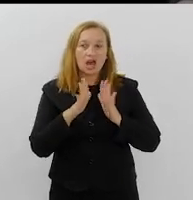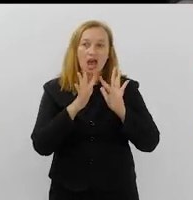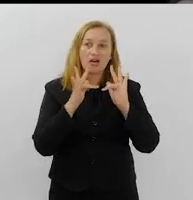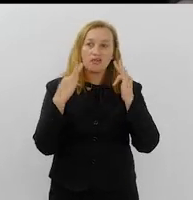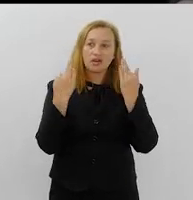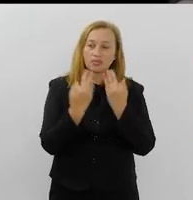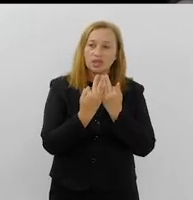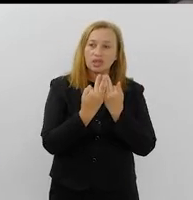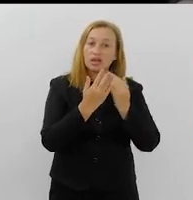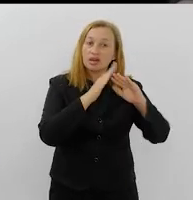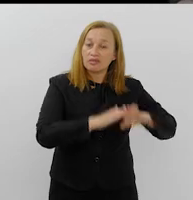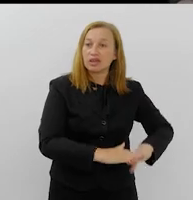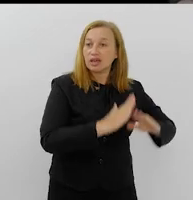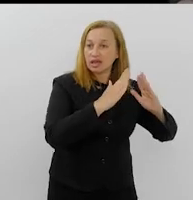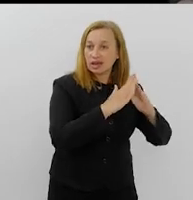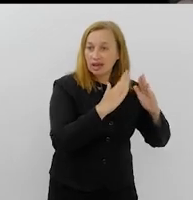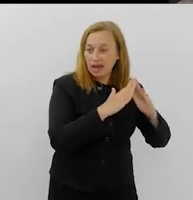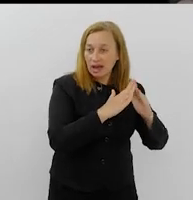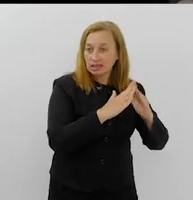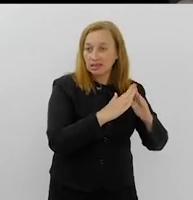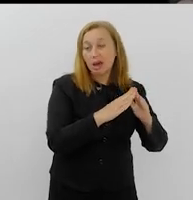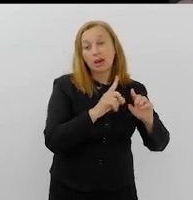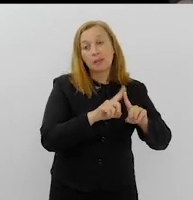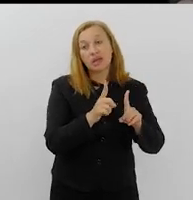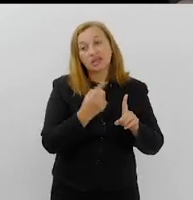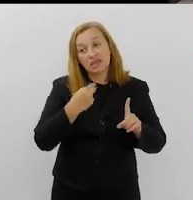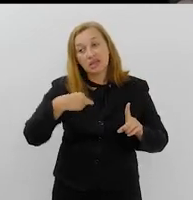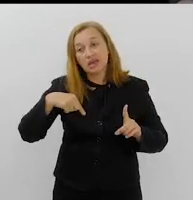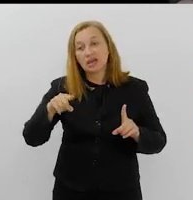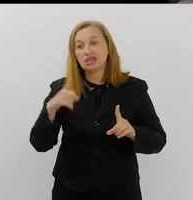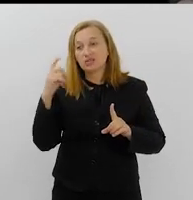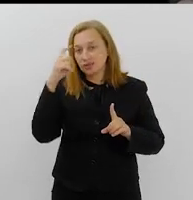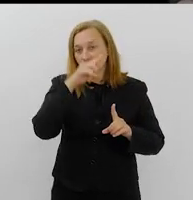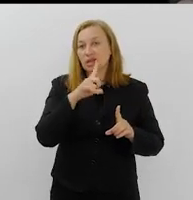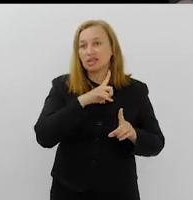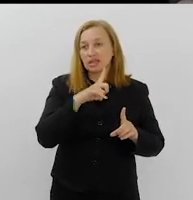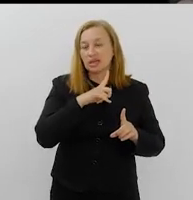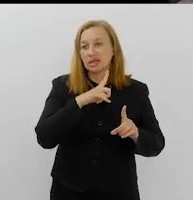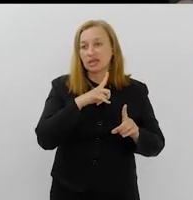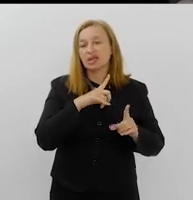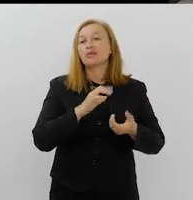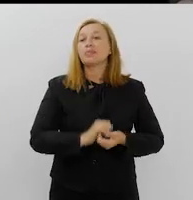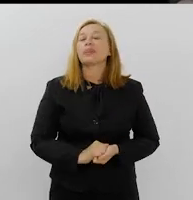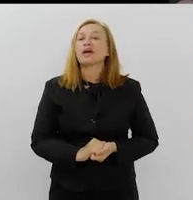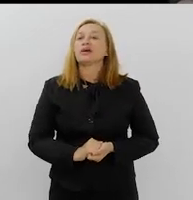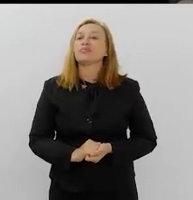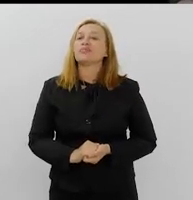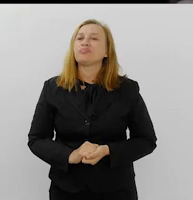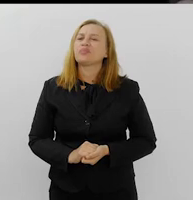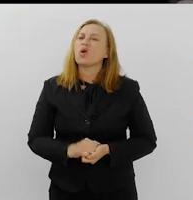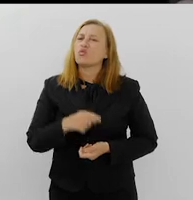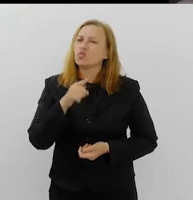casa. Uhum. A família pode ter ficado em casa, mas que eles têm essa dificuldade.